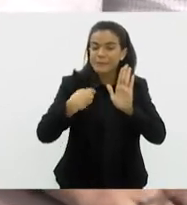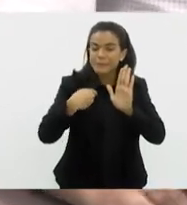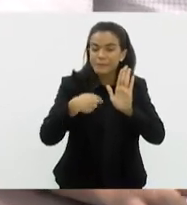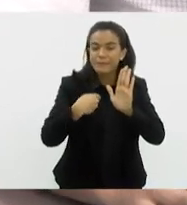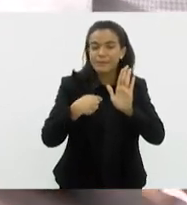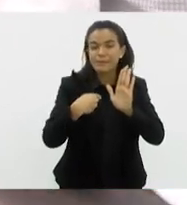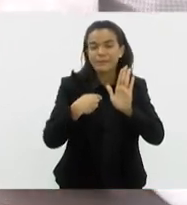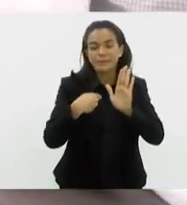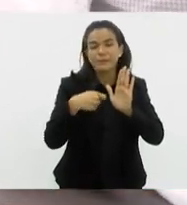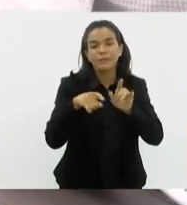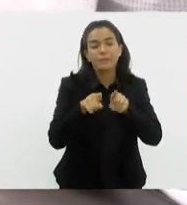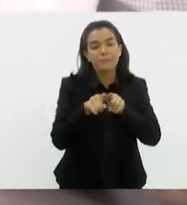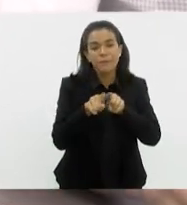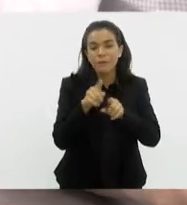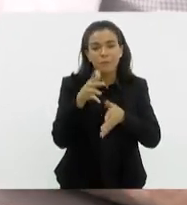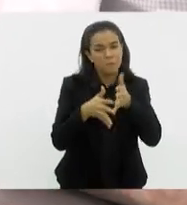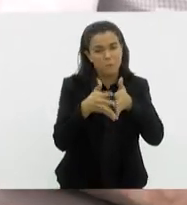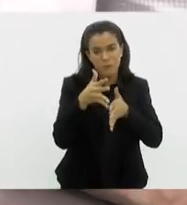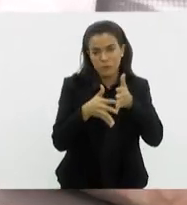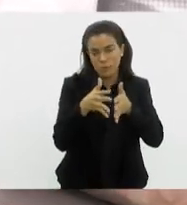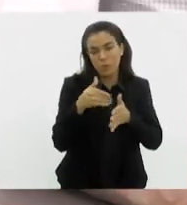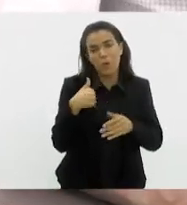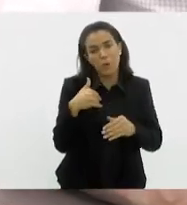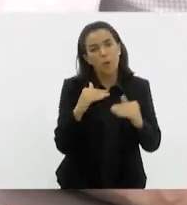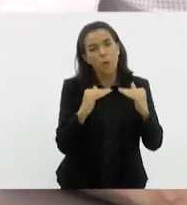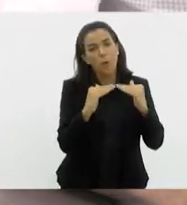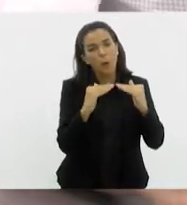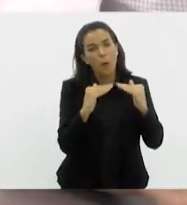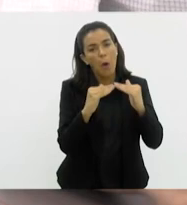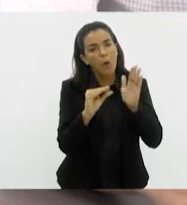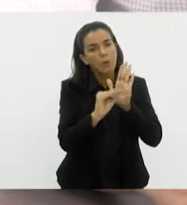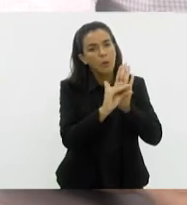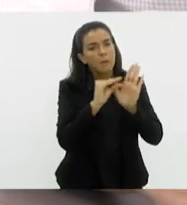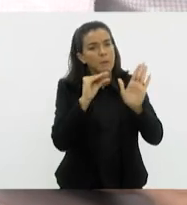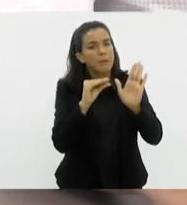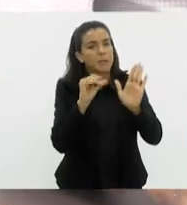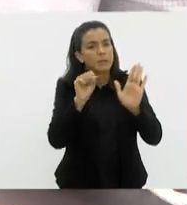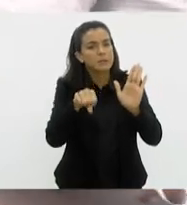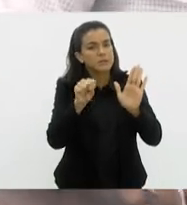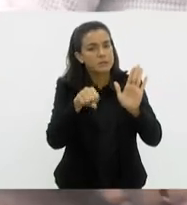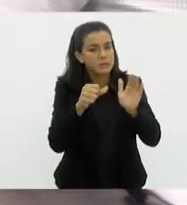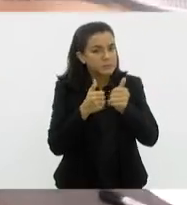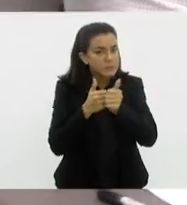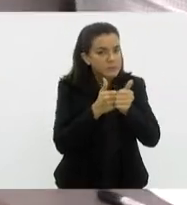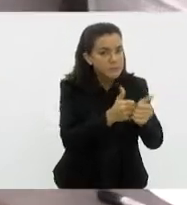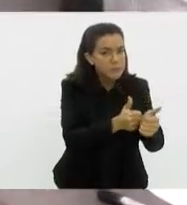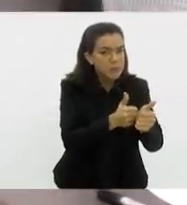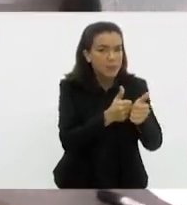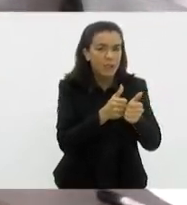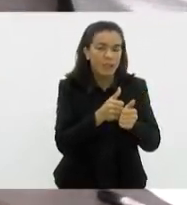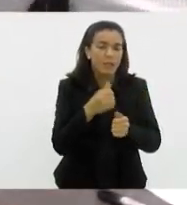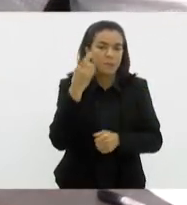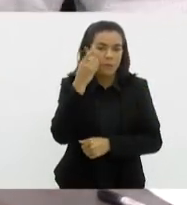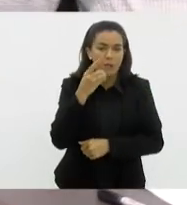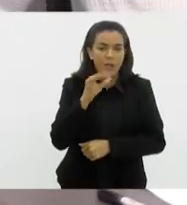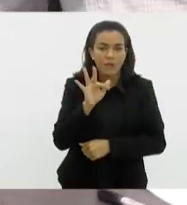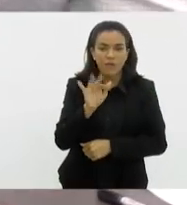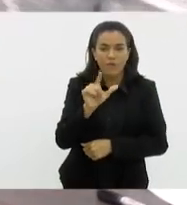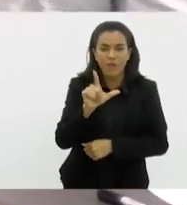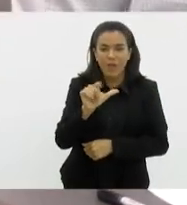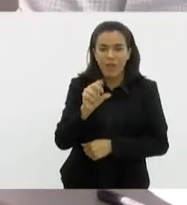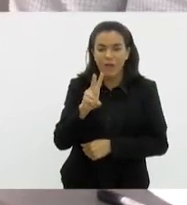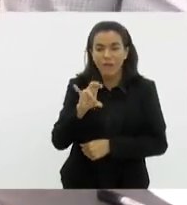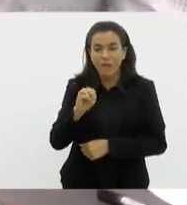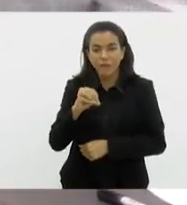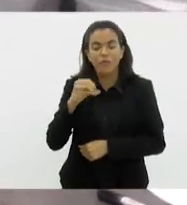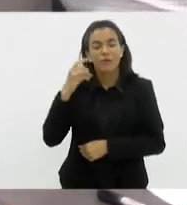não prejudicam. Portanto, eu vou também votar favorável às emendas, seguindo aqui o Serafini, a Verônica,